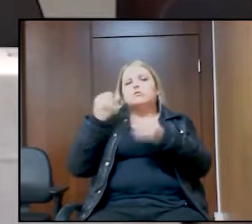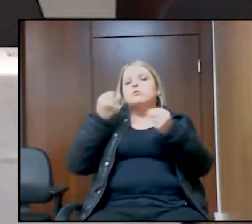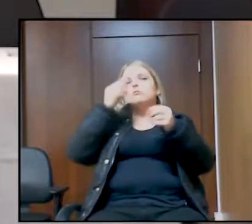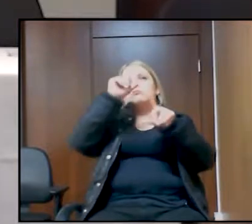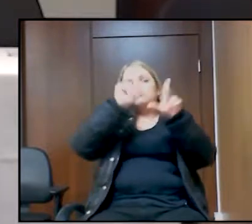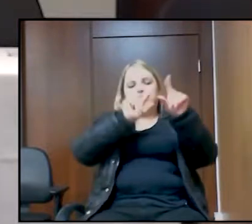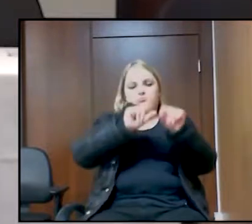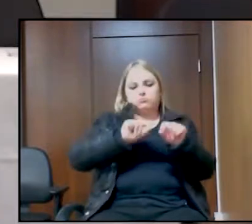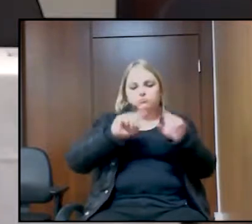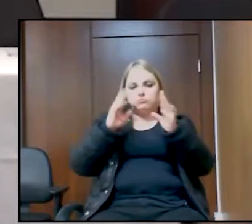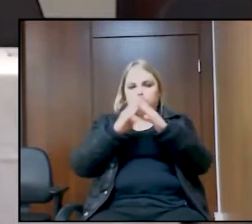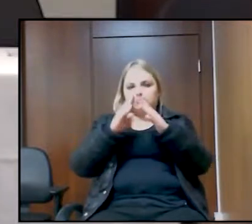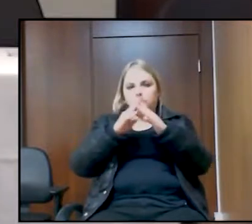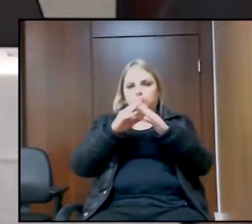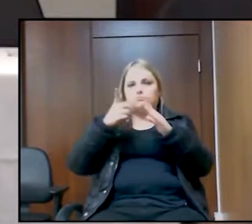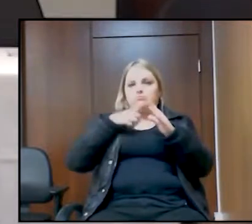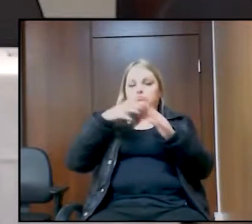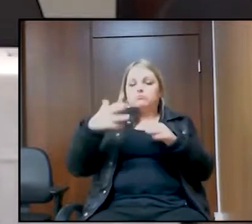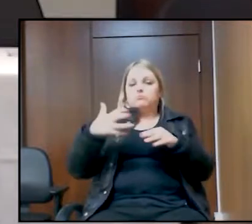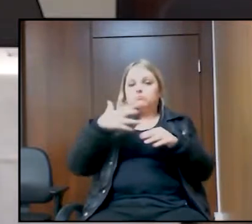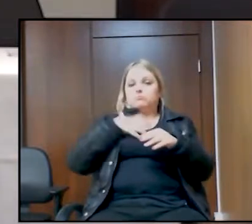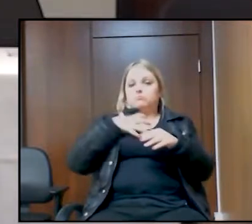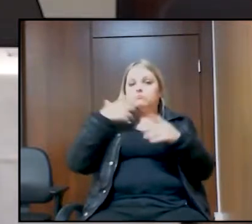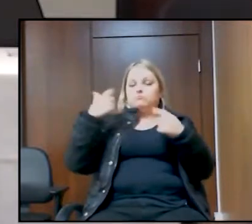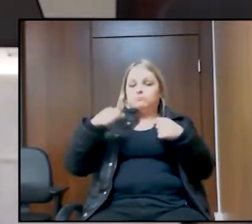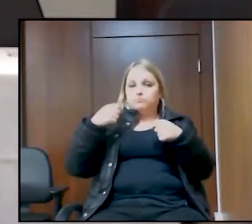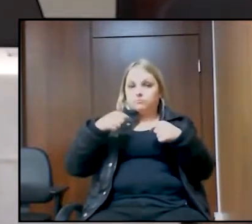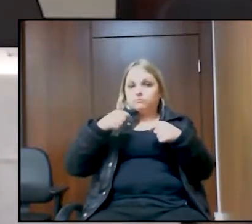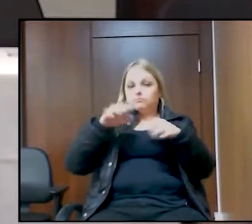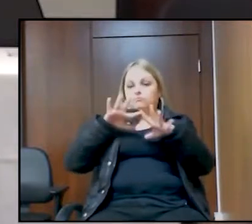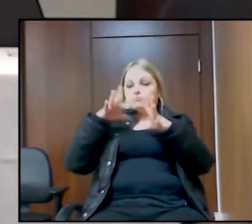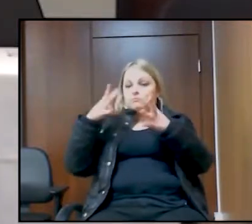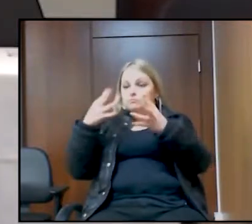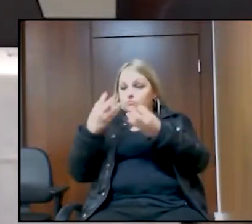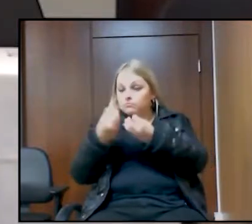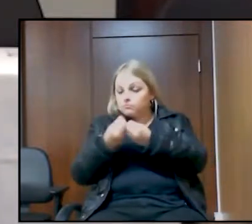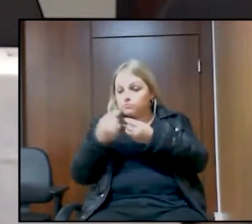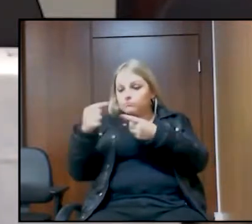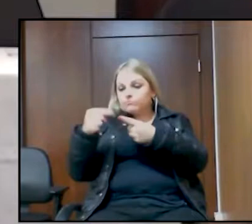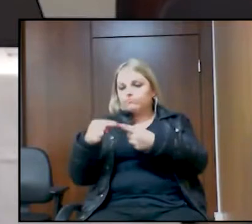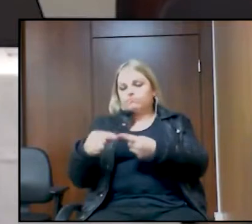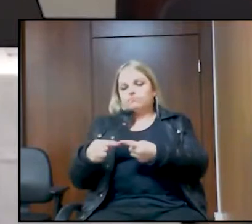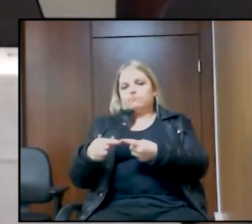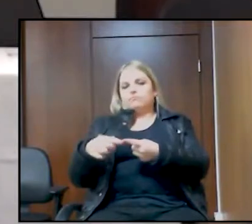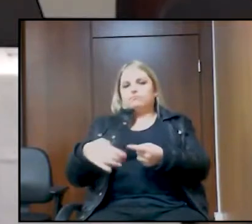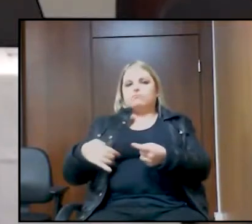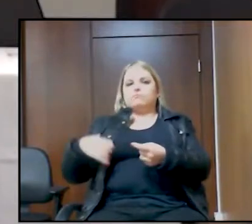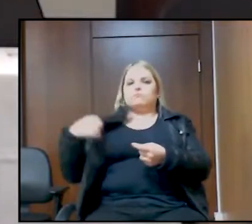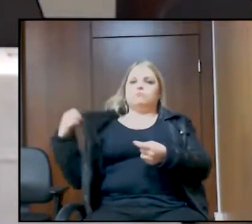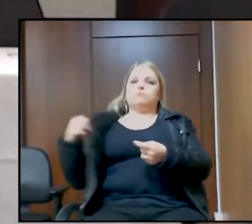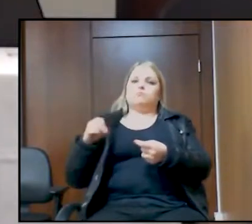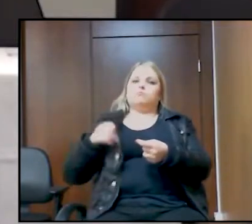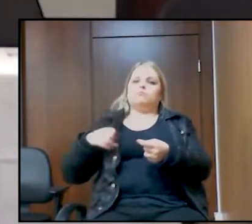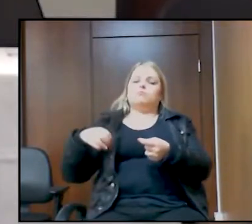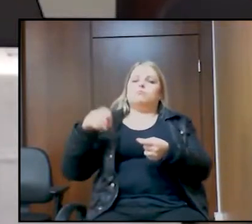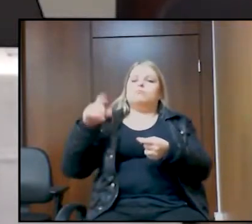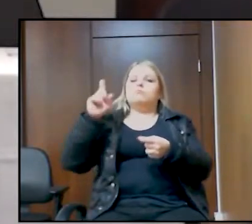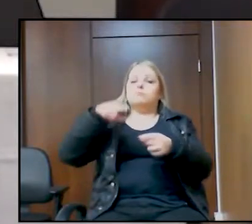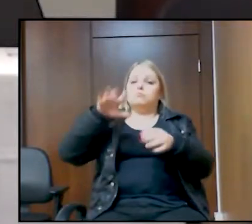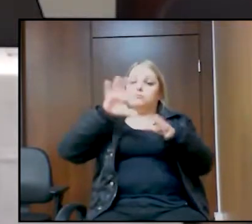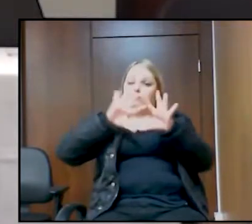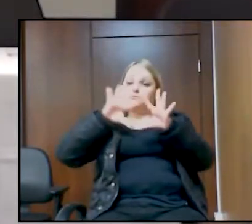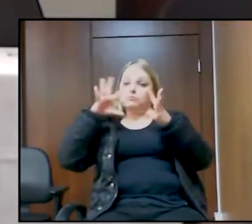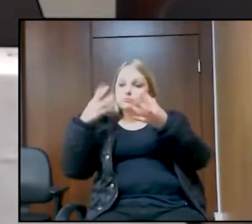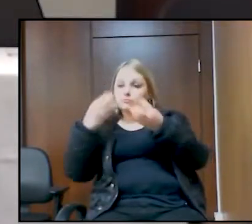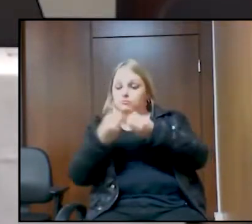habitacionais, de forma de atender à necessidade das famílias. Apesar de colocar a questão família de uma